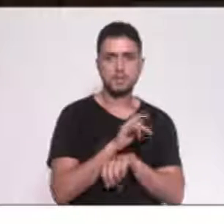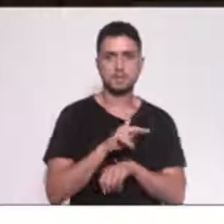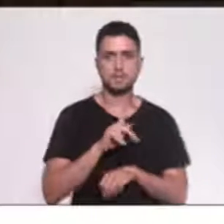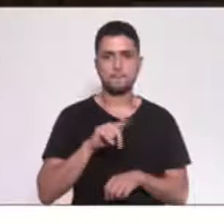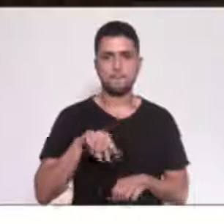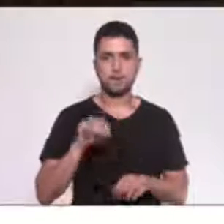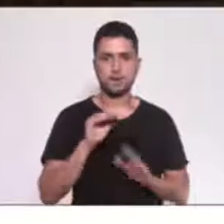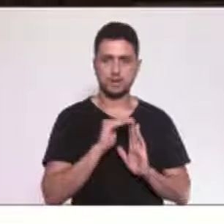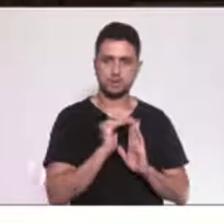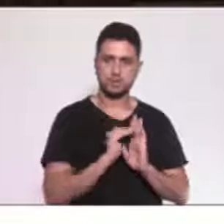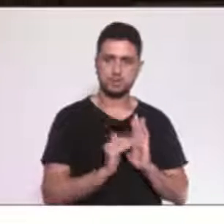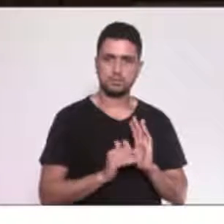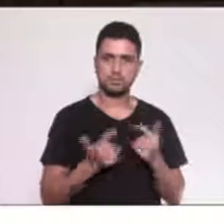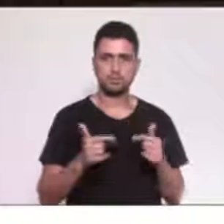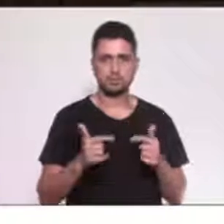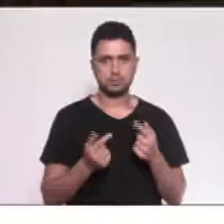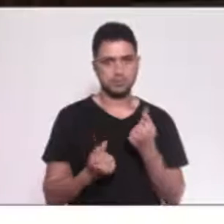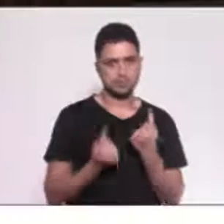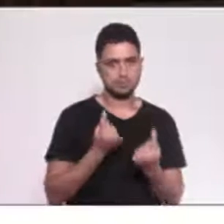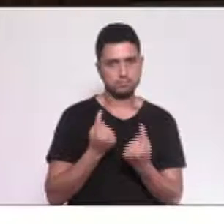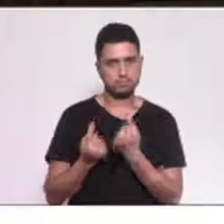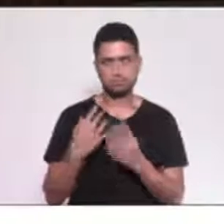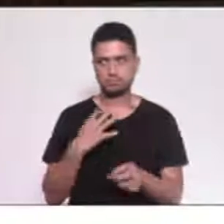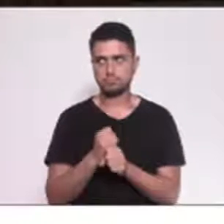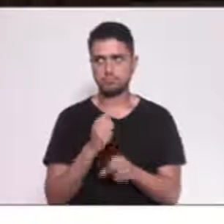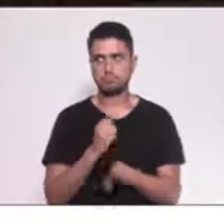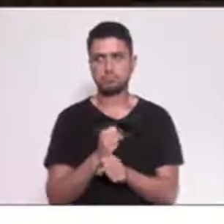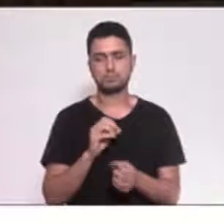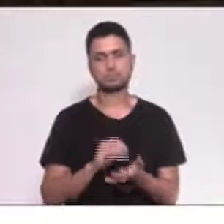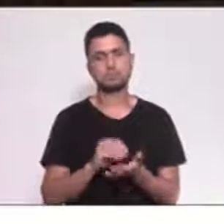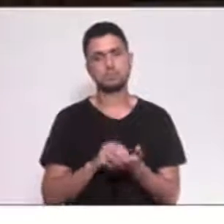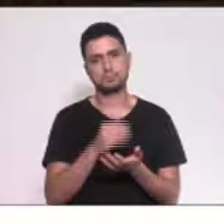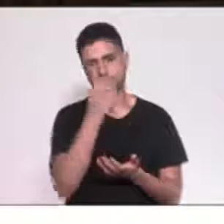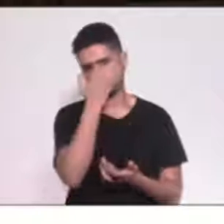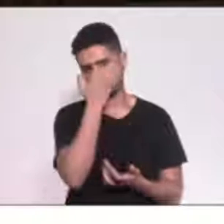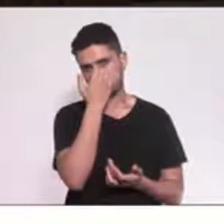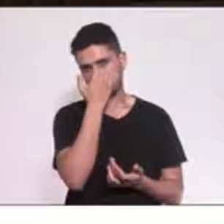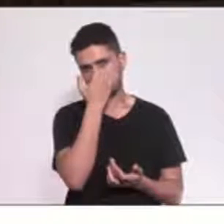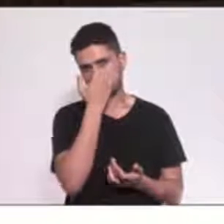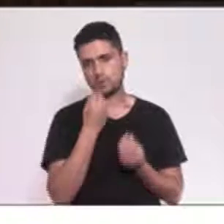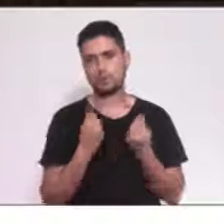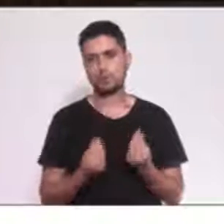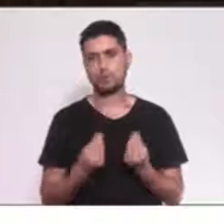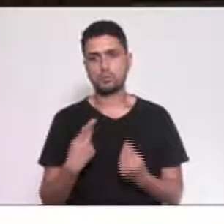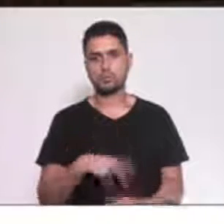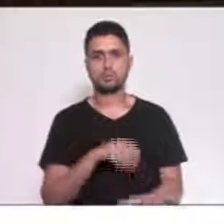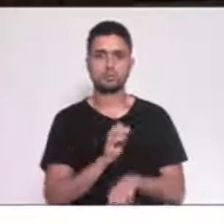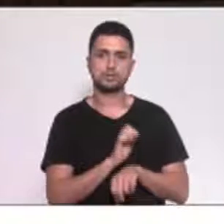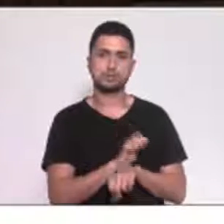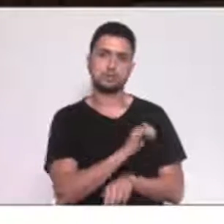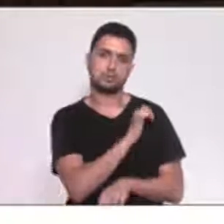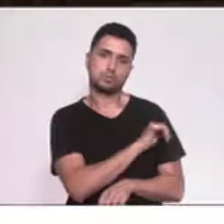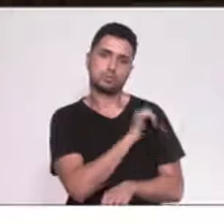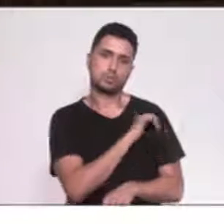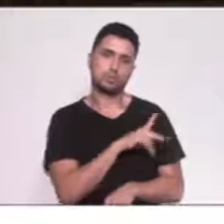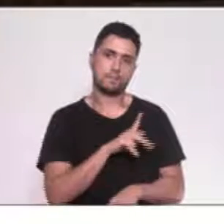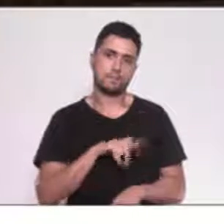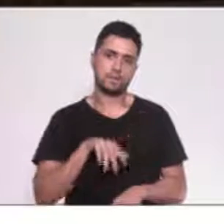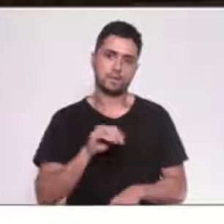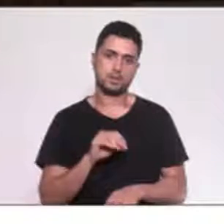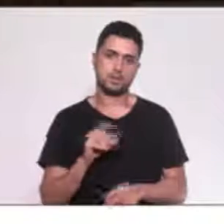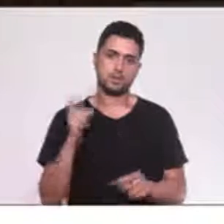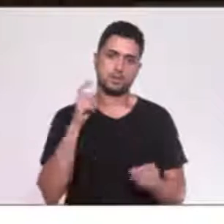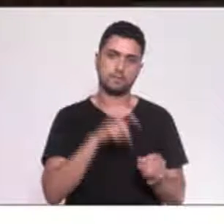está equacionada, é a seguinte: como planeja o Estado do Rio de Janeiro voltar a